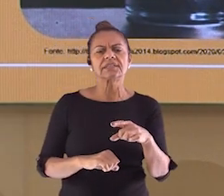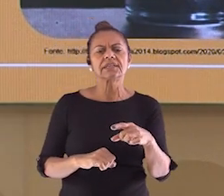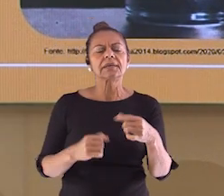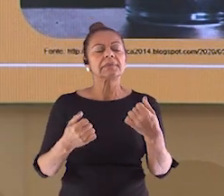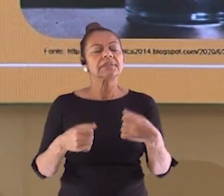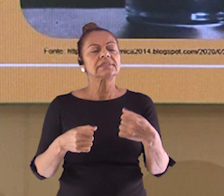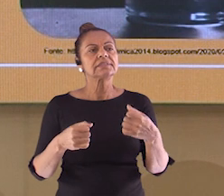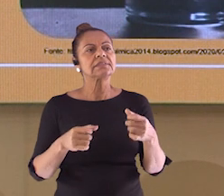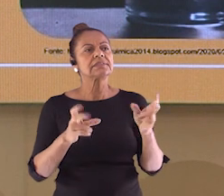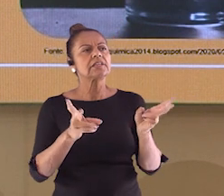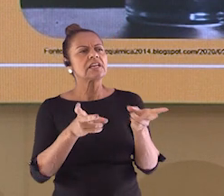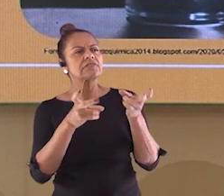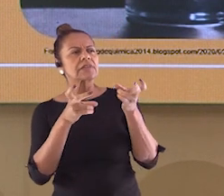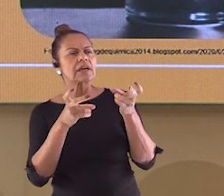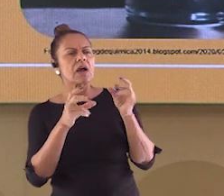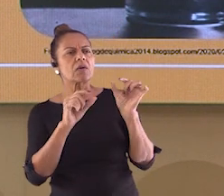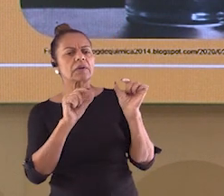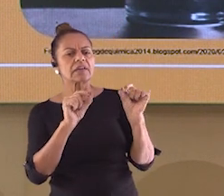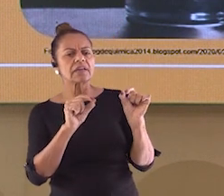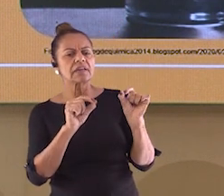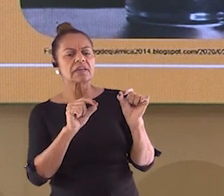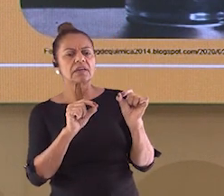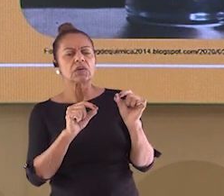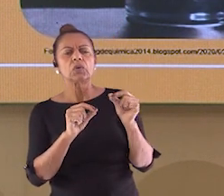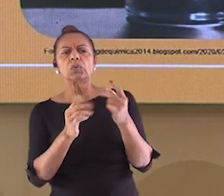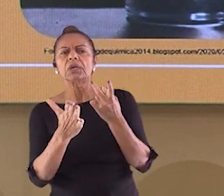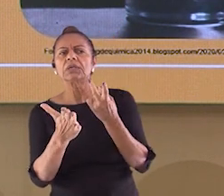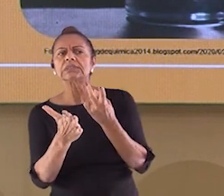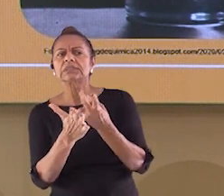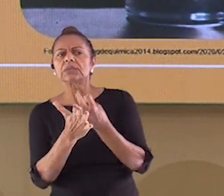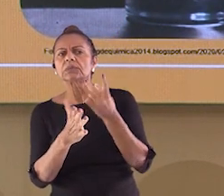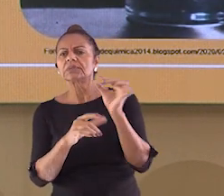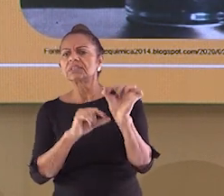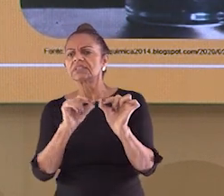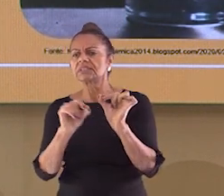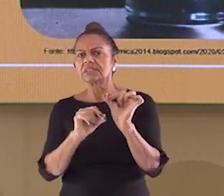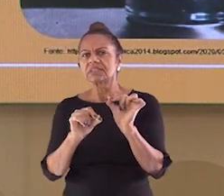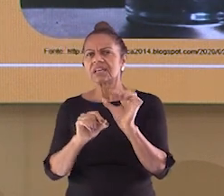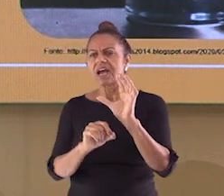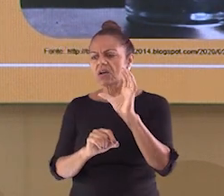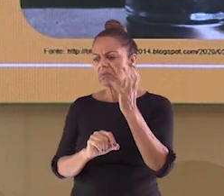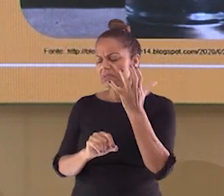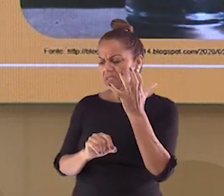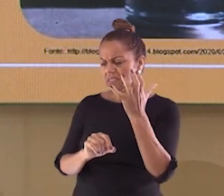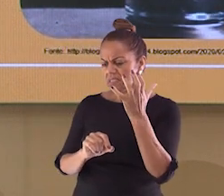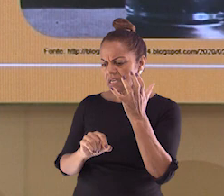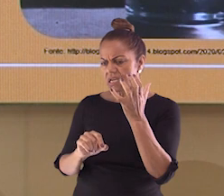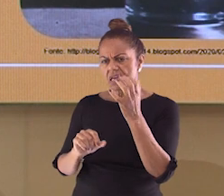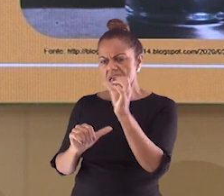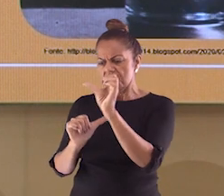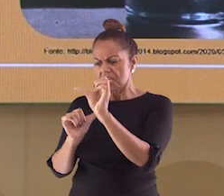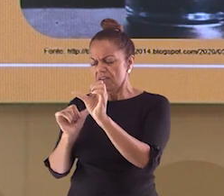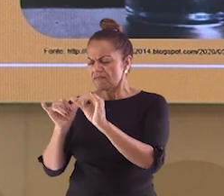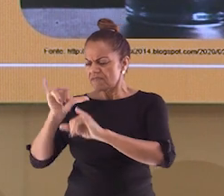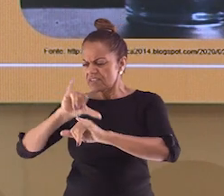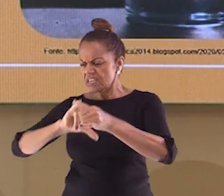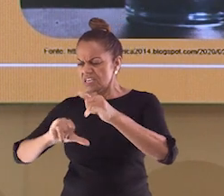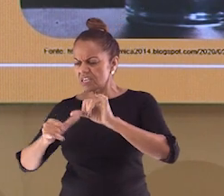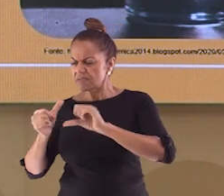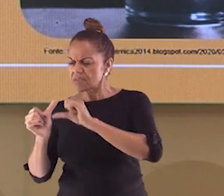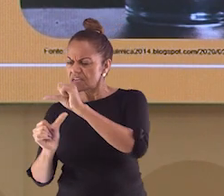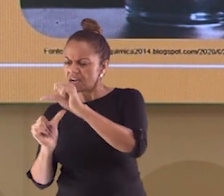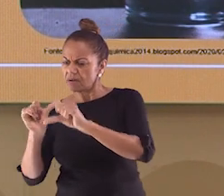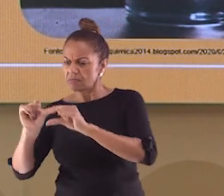nas seguintes situações o que está ocorrendo, se é um fenômeno químico ou um fenômeno físico,